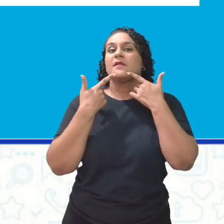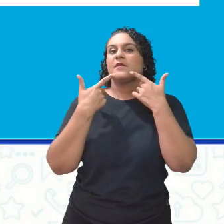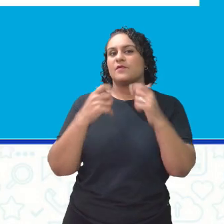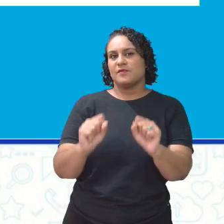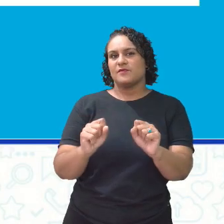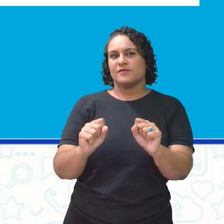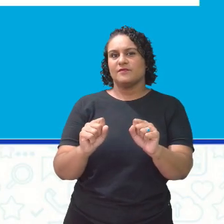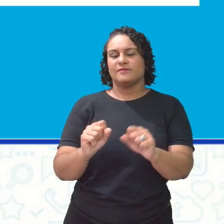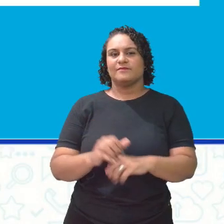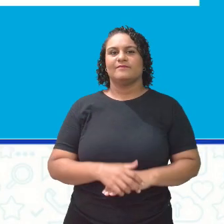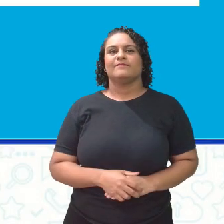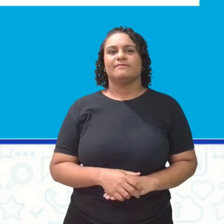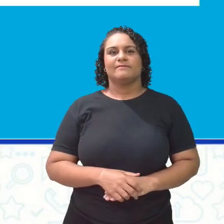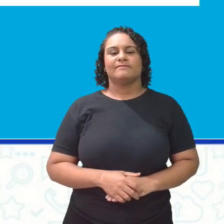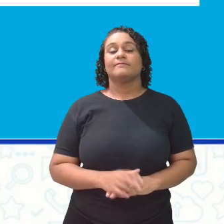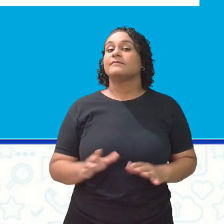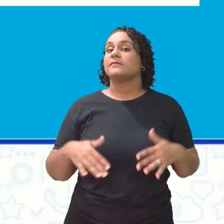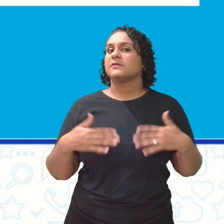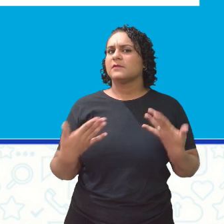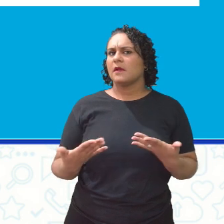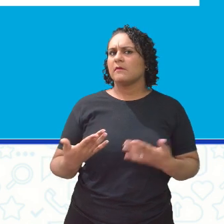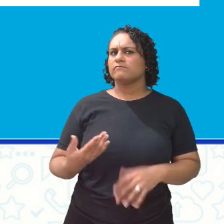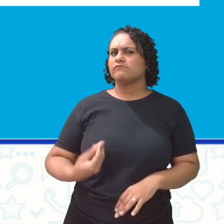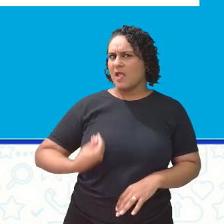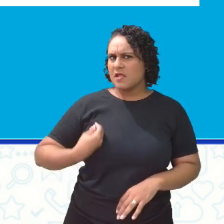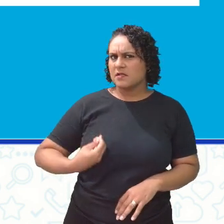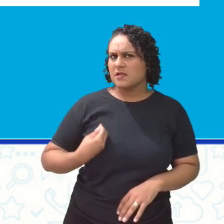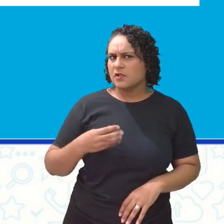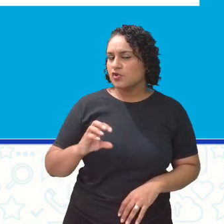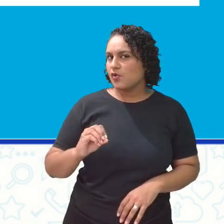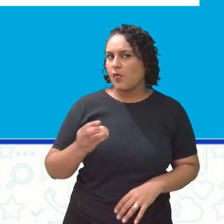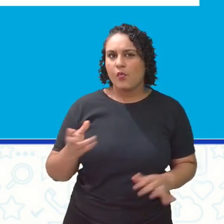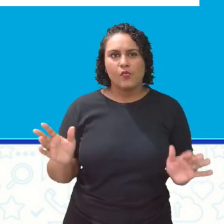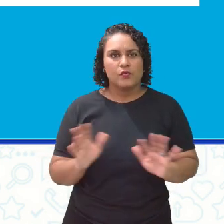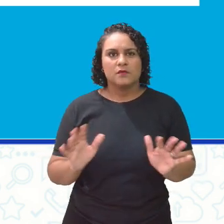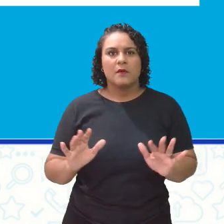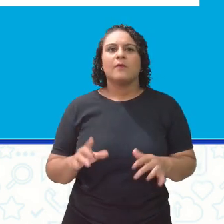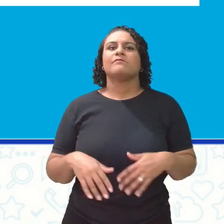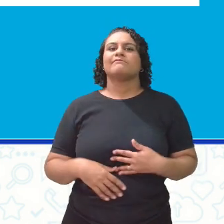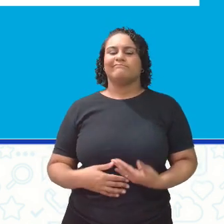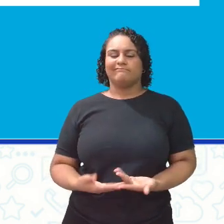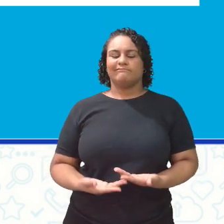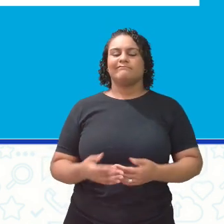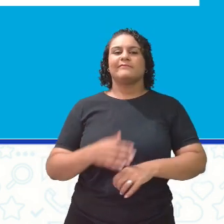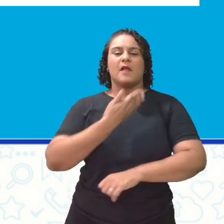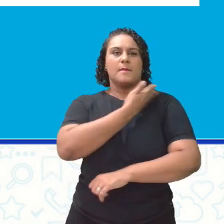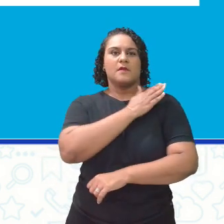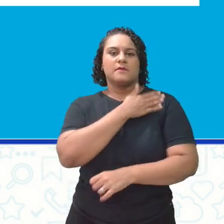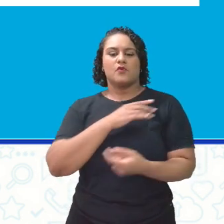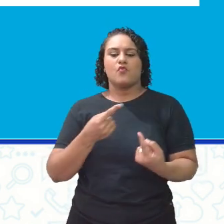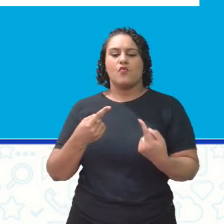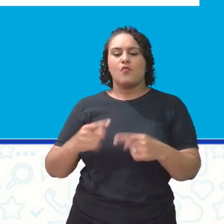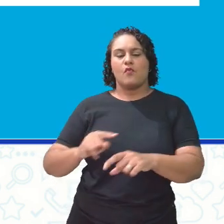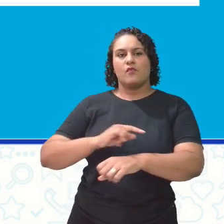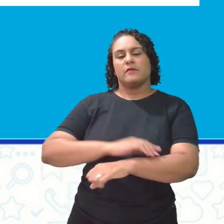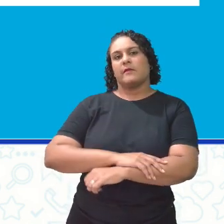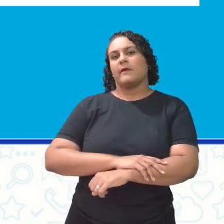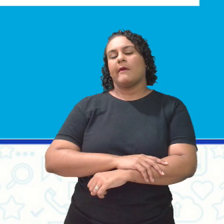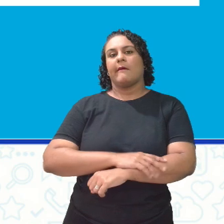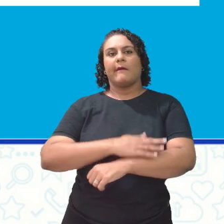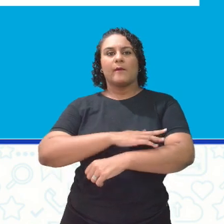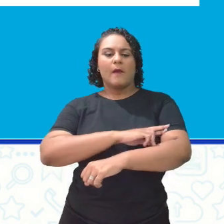preconceito linguístico? E aí existe preconceito, não é, contra a raça, posição social,